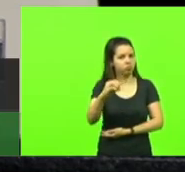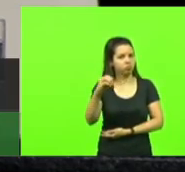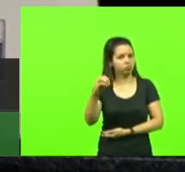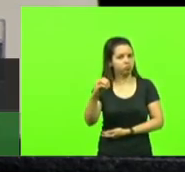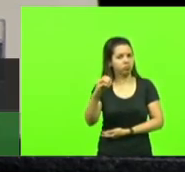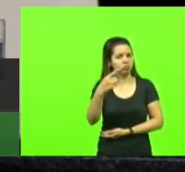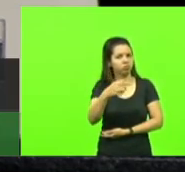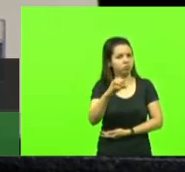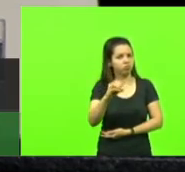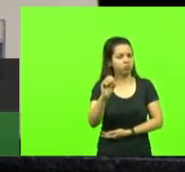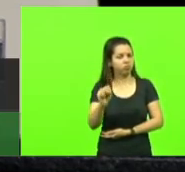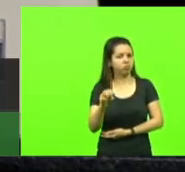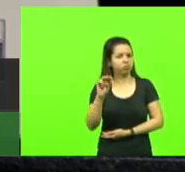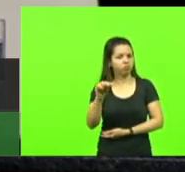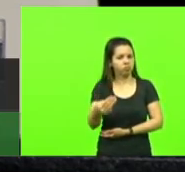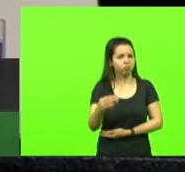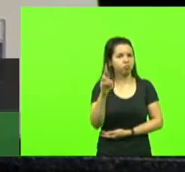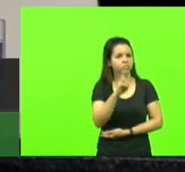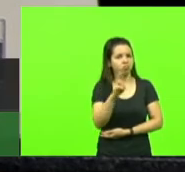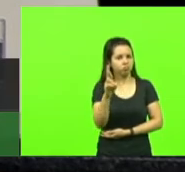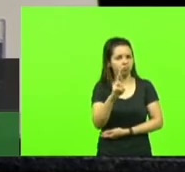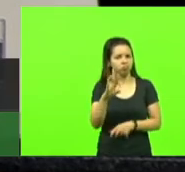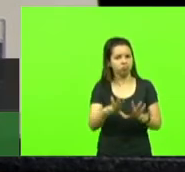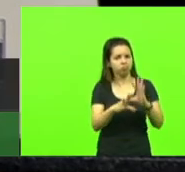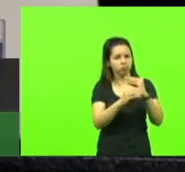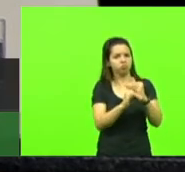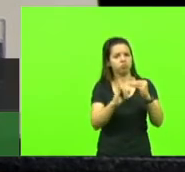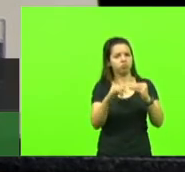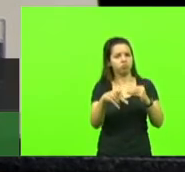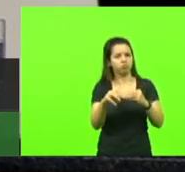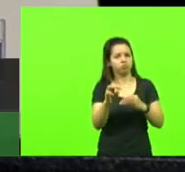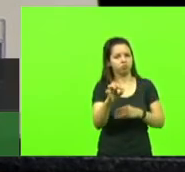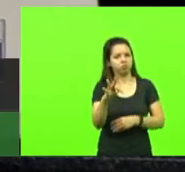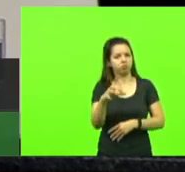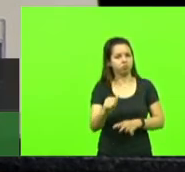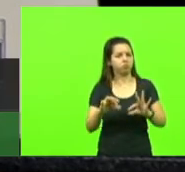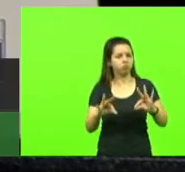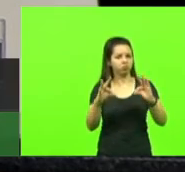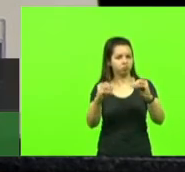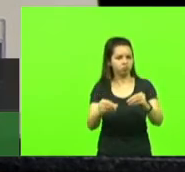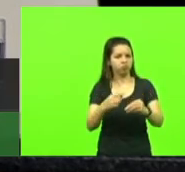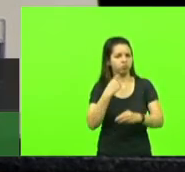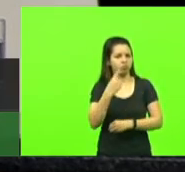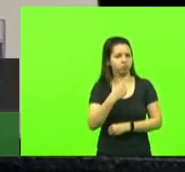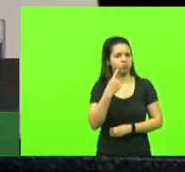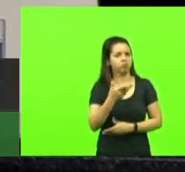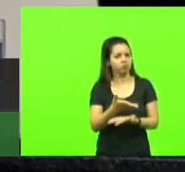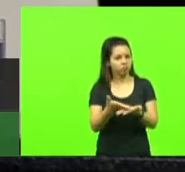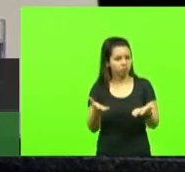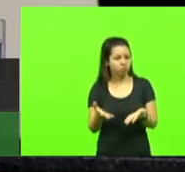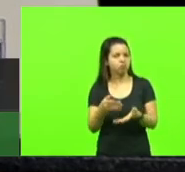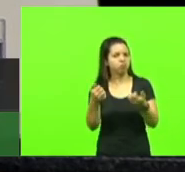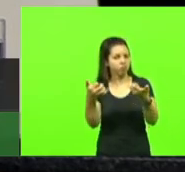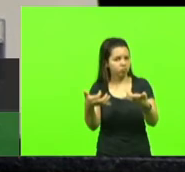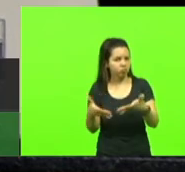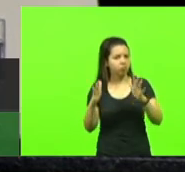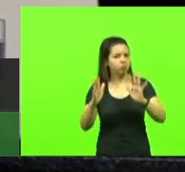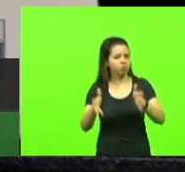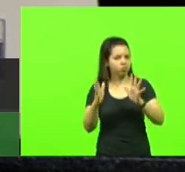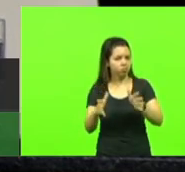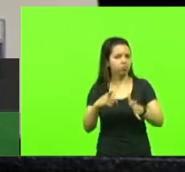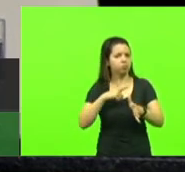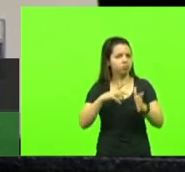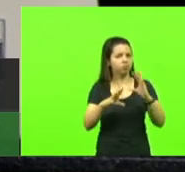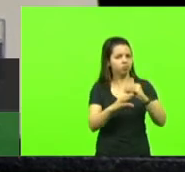708 milhões de reais em emendas impositivas de todos os deputados. Vossa Excelência acabou de falar que tem emendas